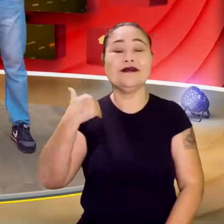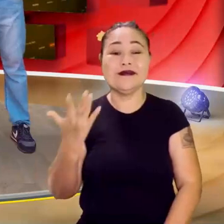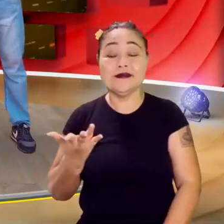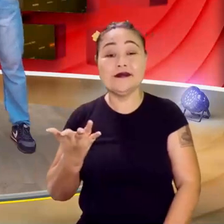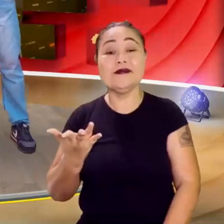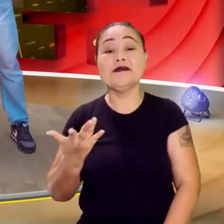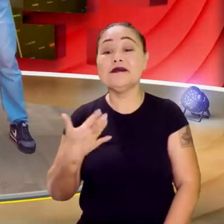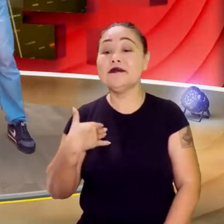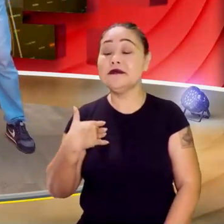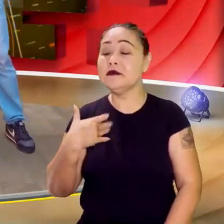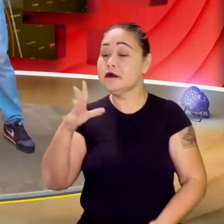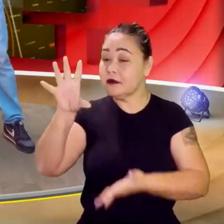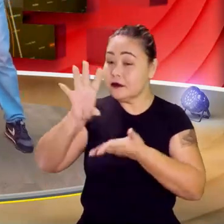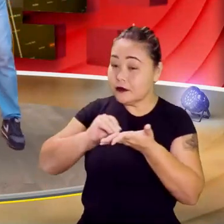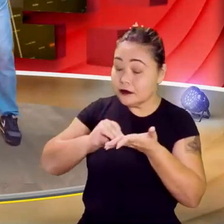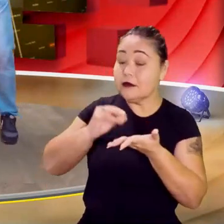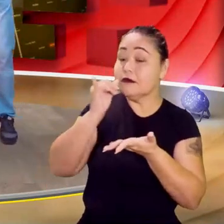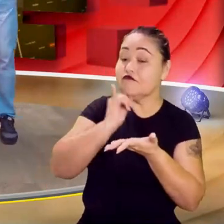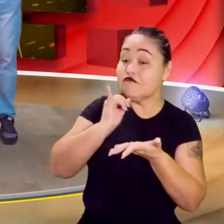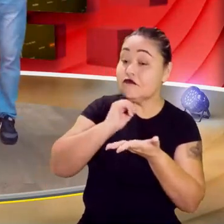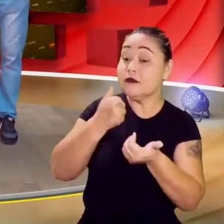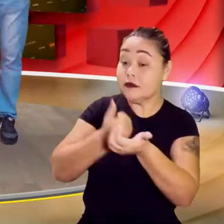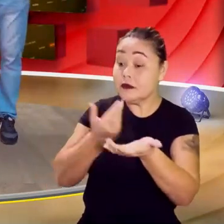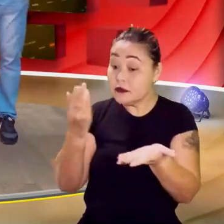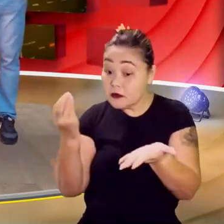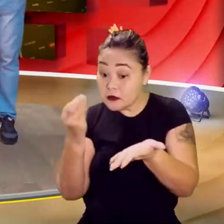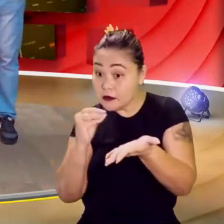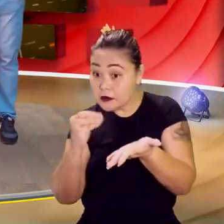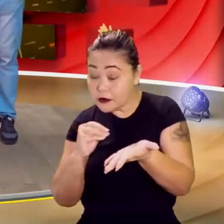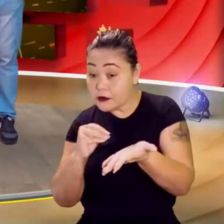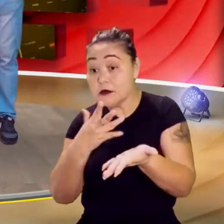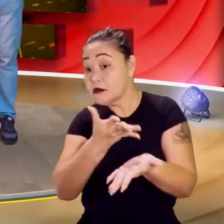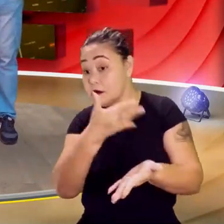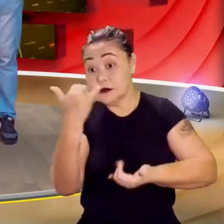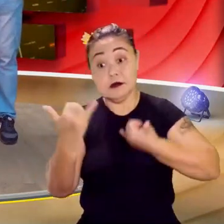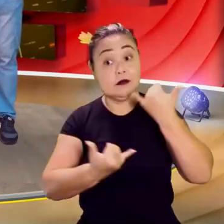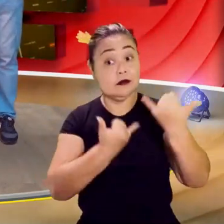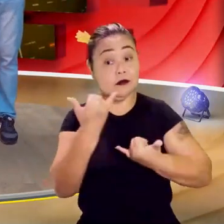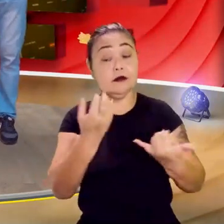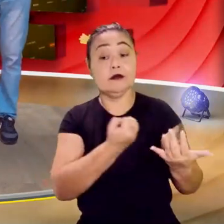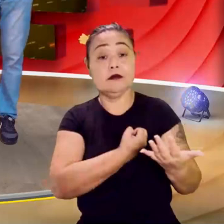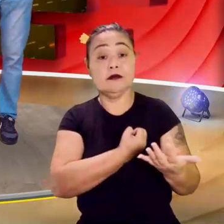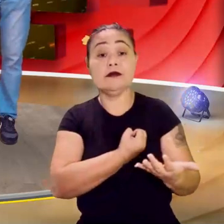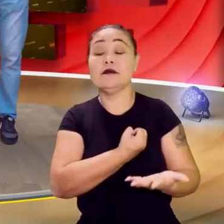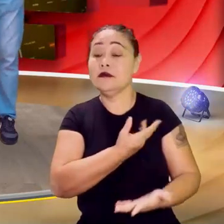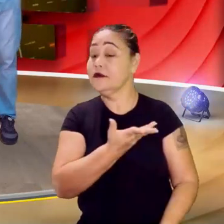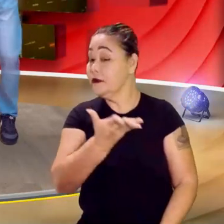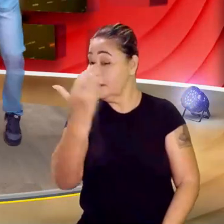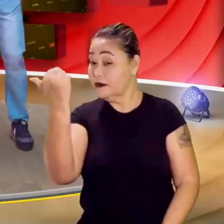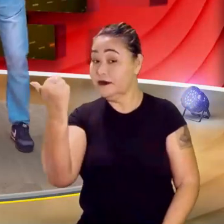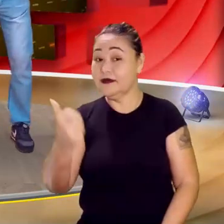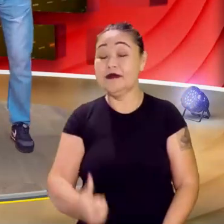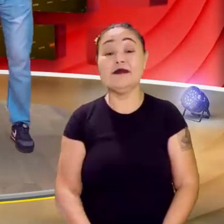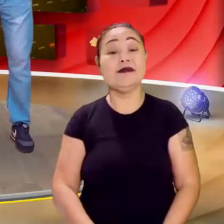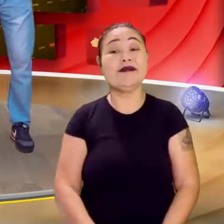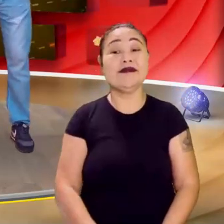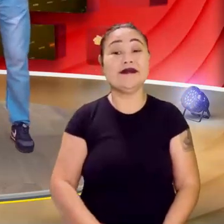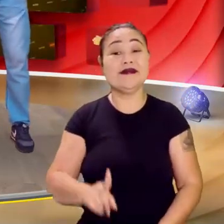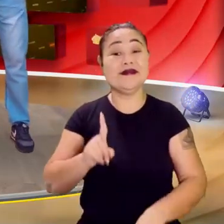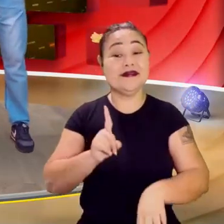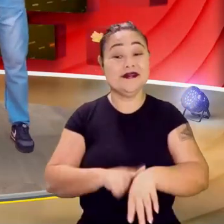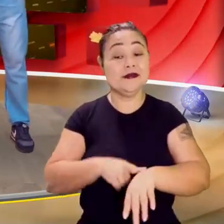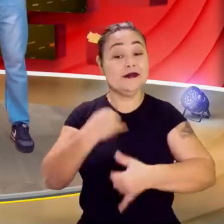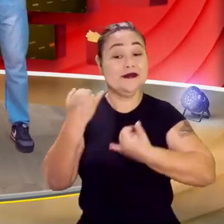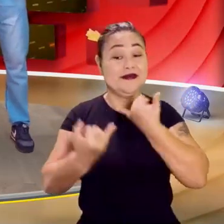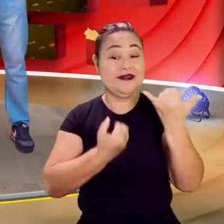mesmo, tá? Então, pega o modelinho, pega o exemplo e tenta colocar em prática. Vamos brincar com os números? Vamos. Vamos brincar com os números. Então, é